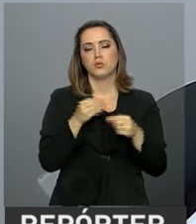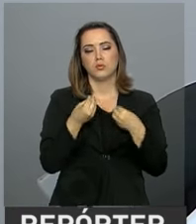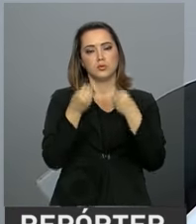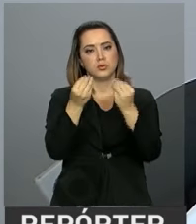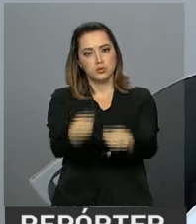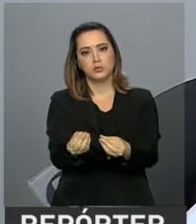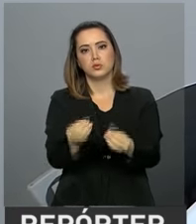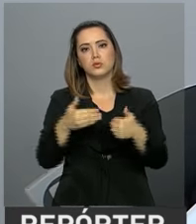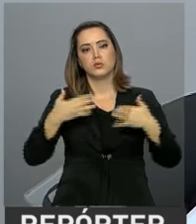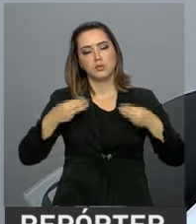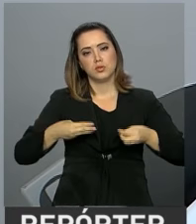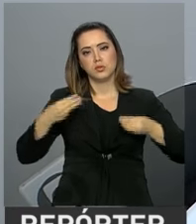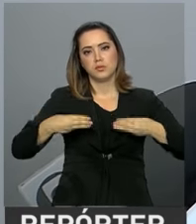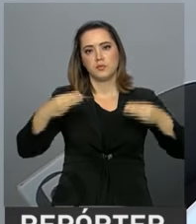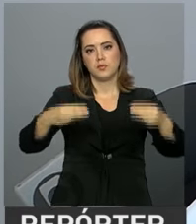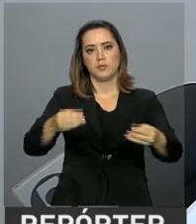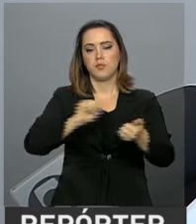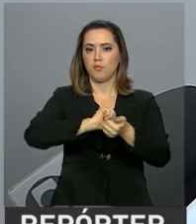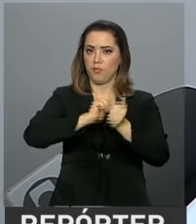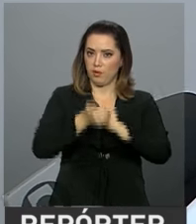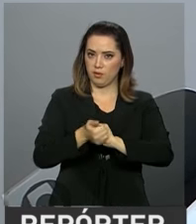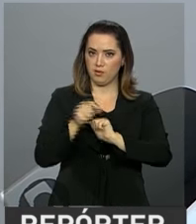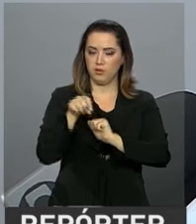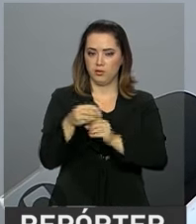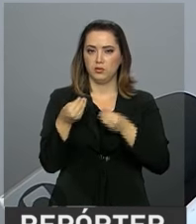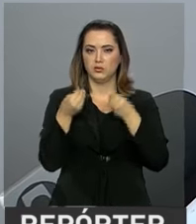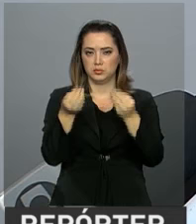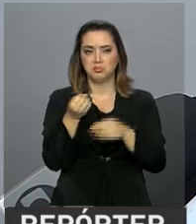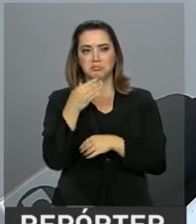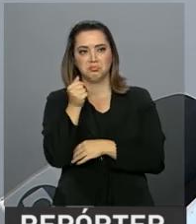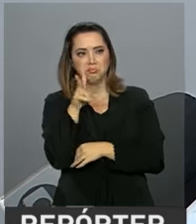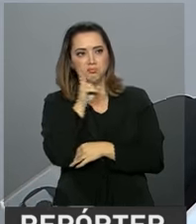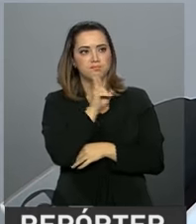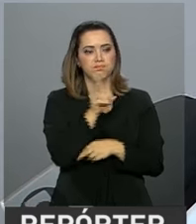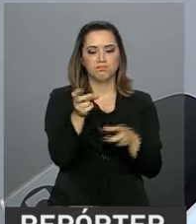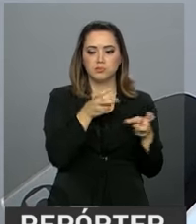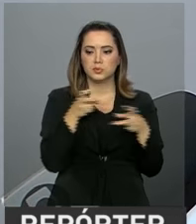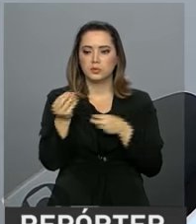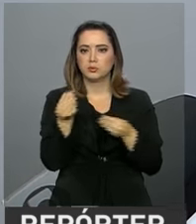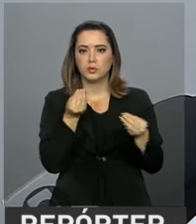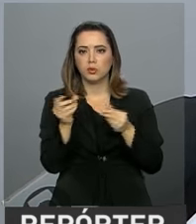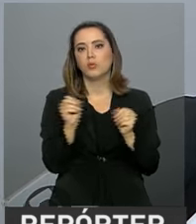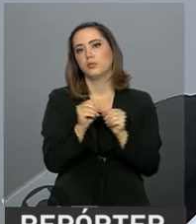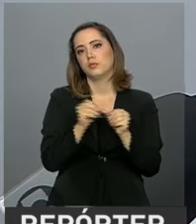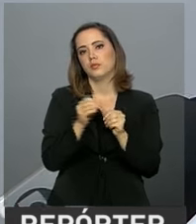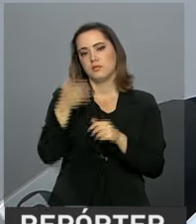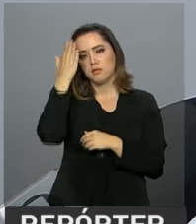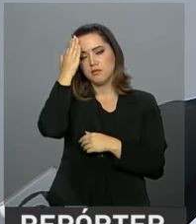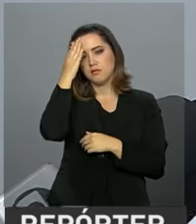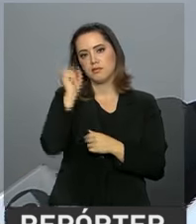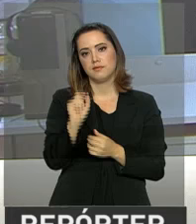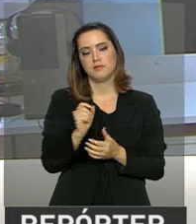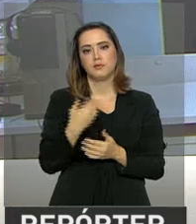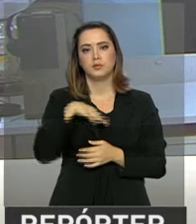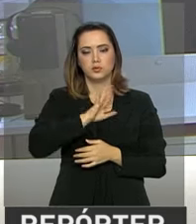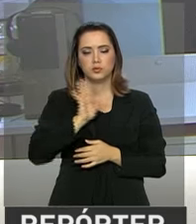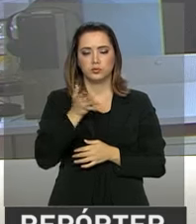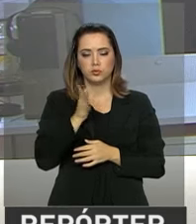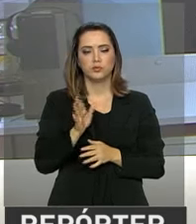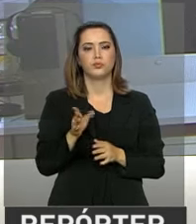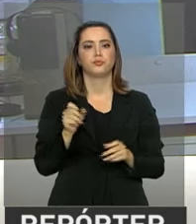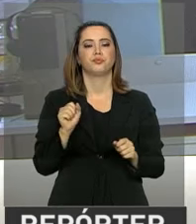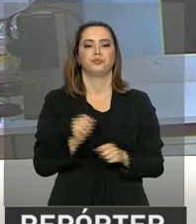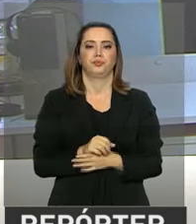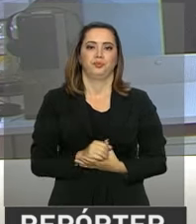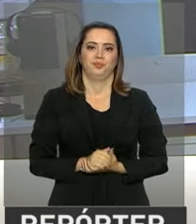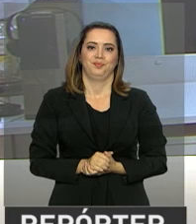do Transporte, à Secretaria de Aviação Civil, expertise para grandes eventos. Né? Para a Olimpíada, nós estamos absolutamente preparados. E nós